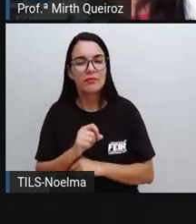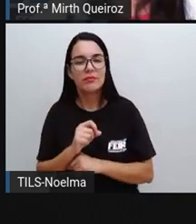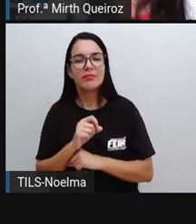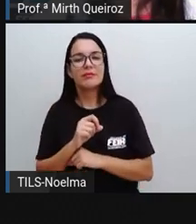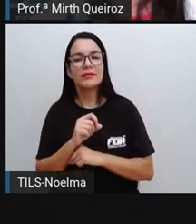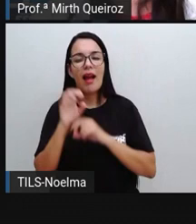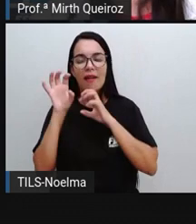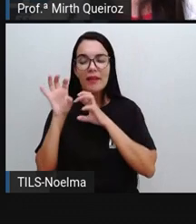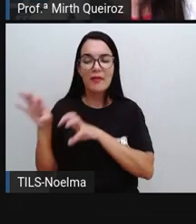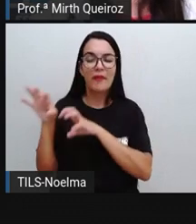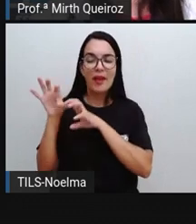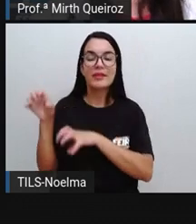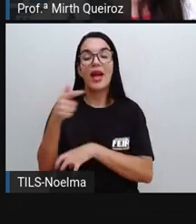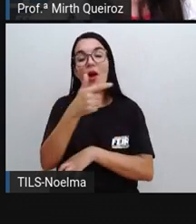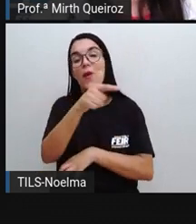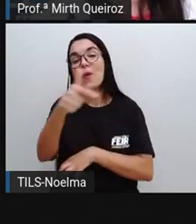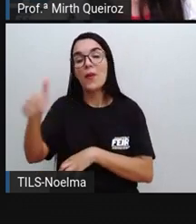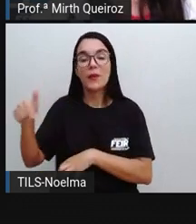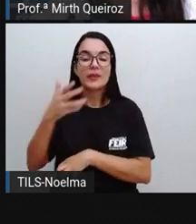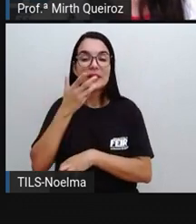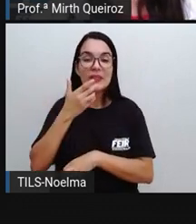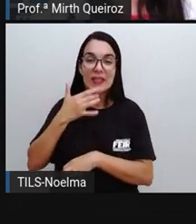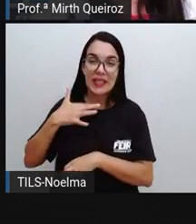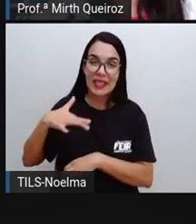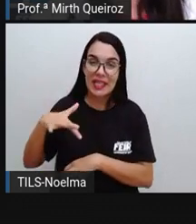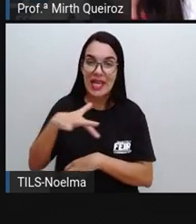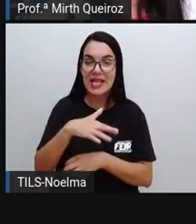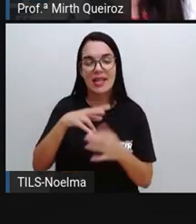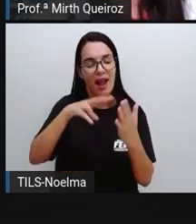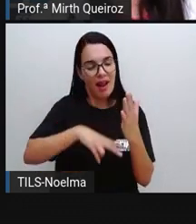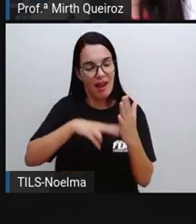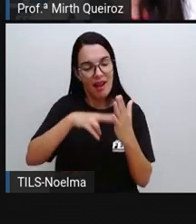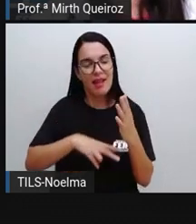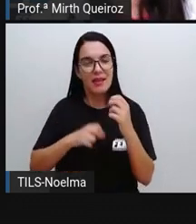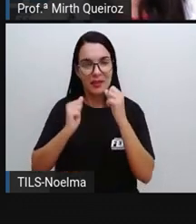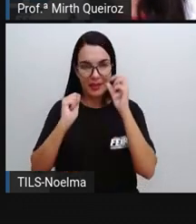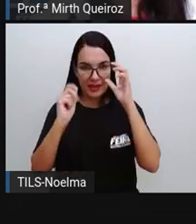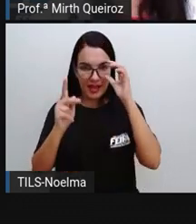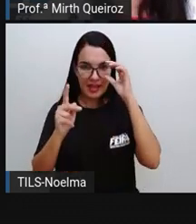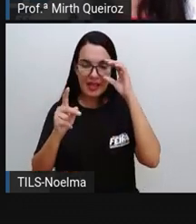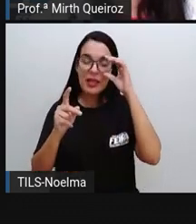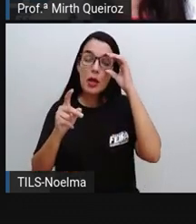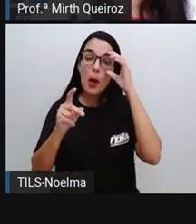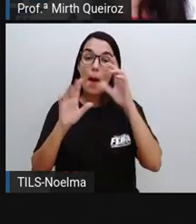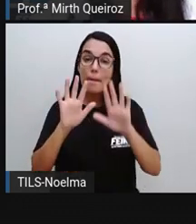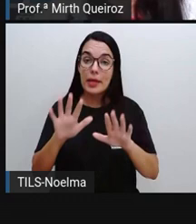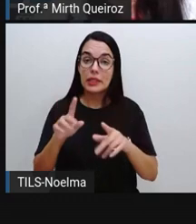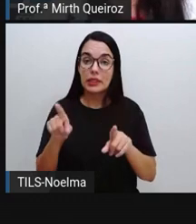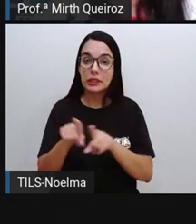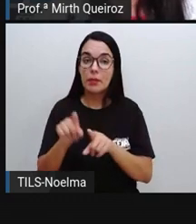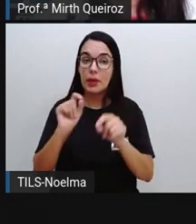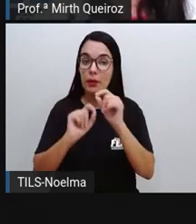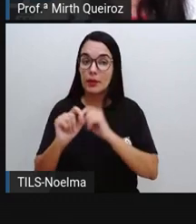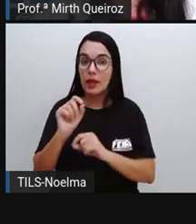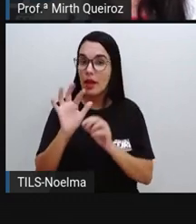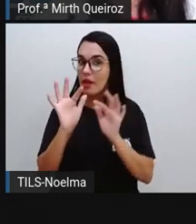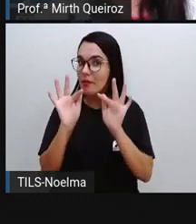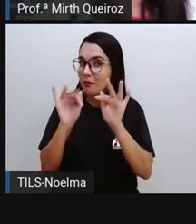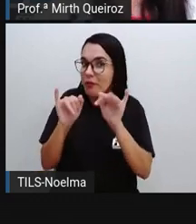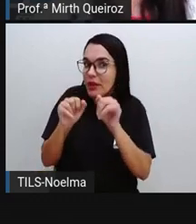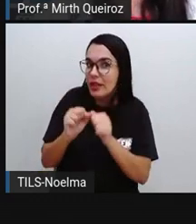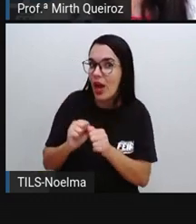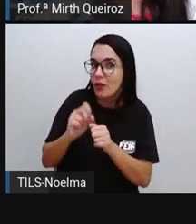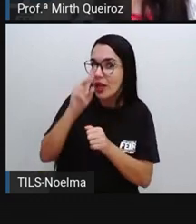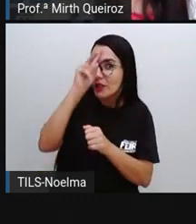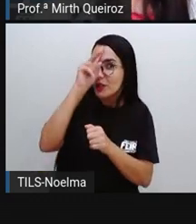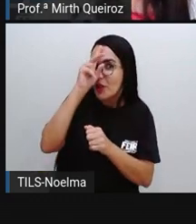incentivem as outras crianças a lerem o livro que você leu, certo? Lembrando que aí vocês não podem contar o final da história,